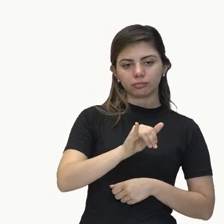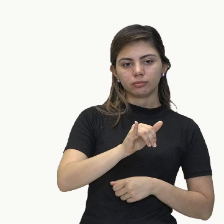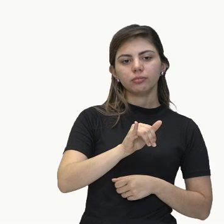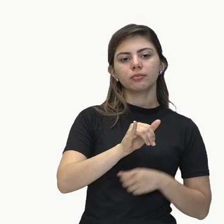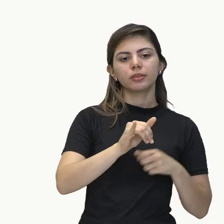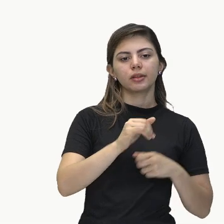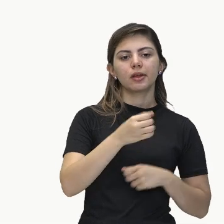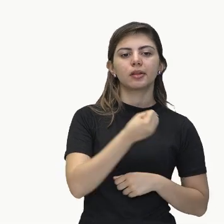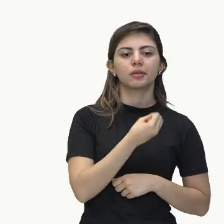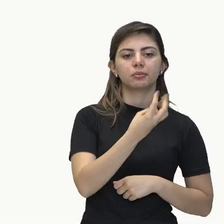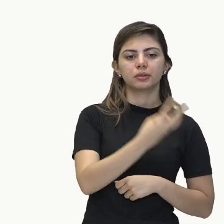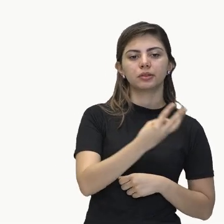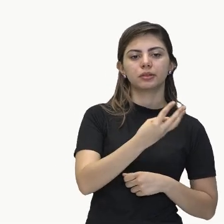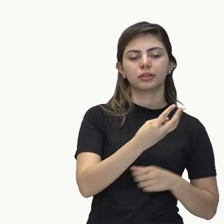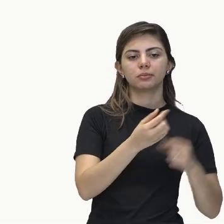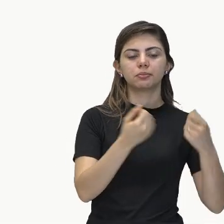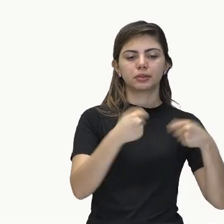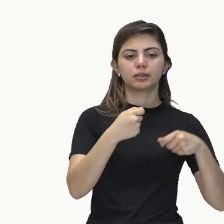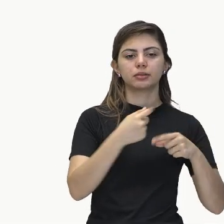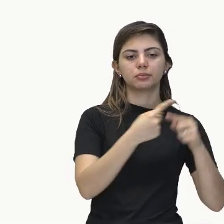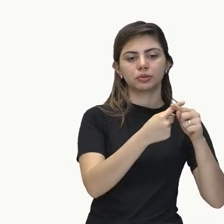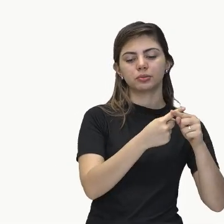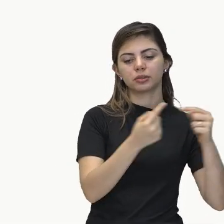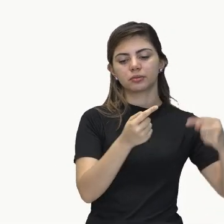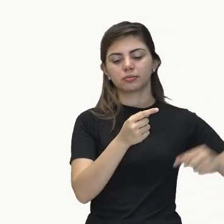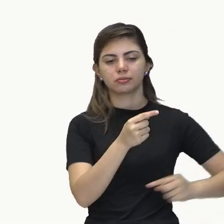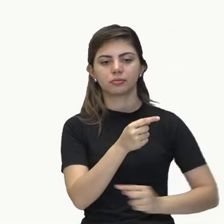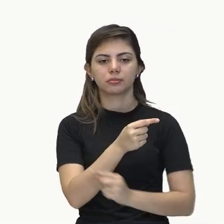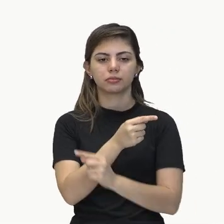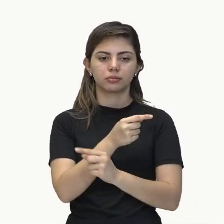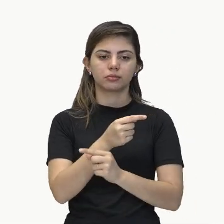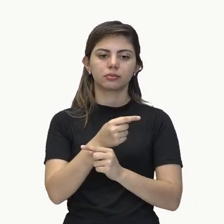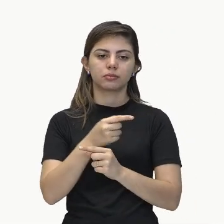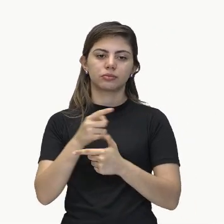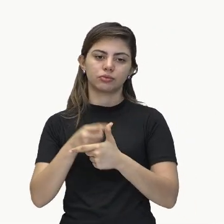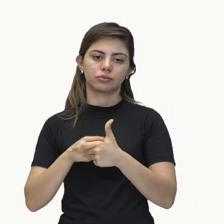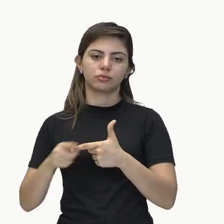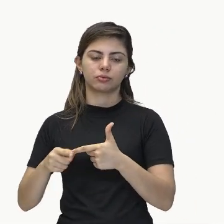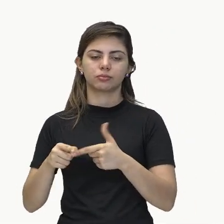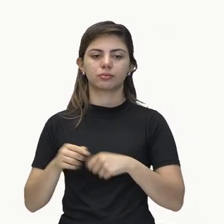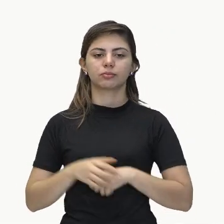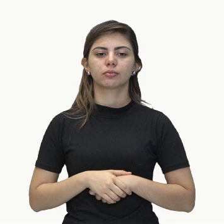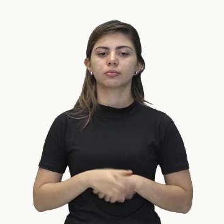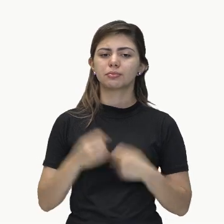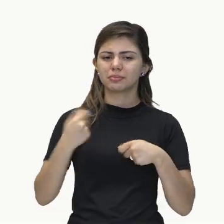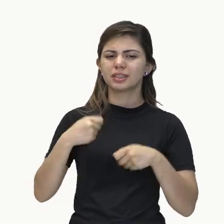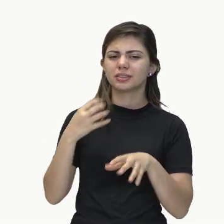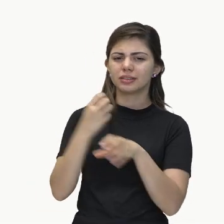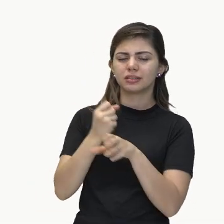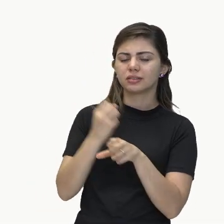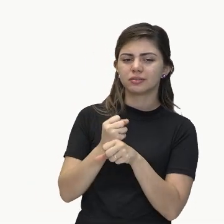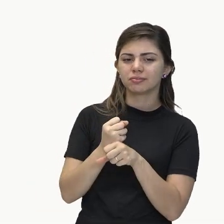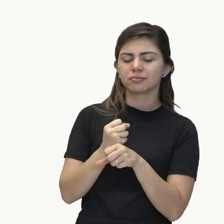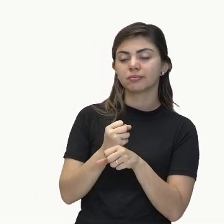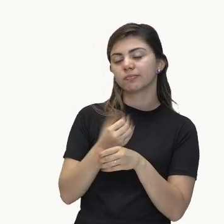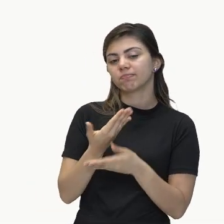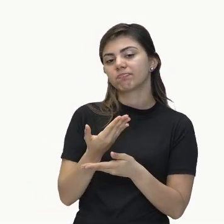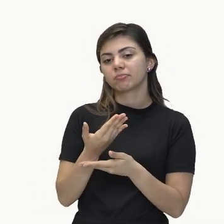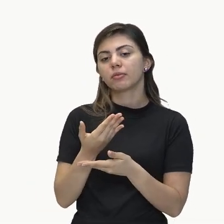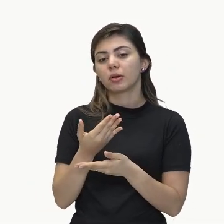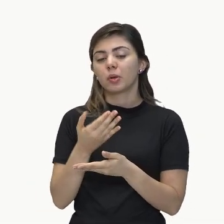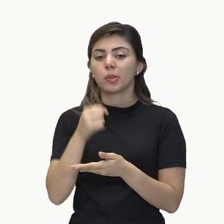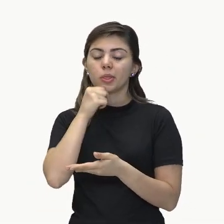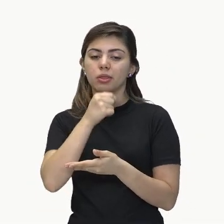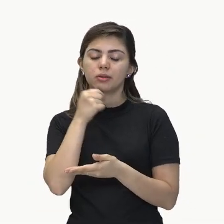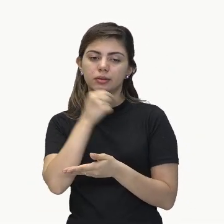O 3 que está multiplicando vai passar dividindo. Preciso resolver, professor? Não dá uma divisão exata.